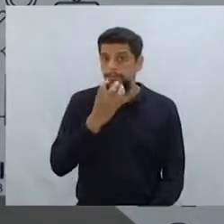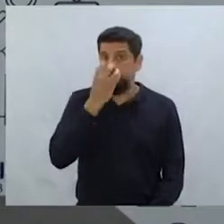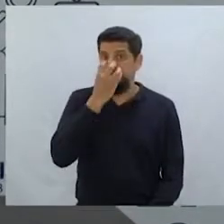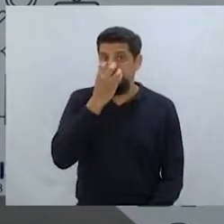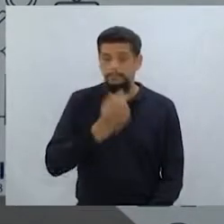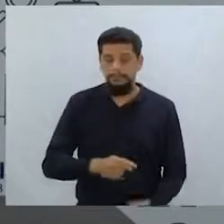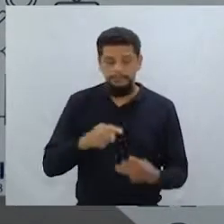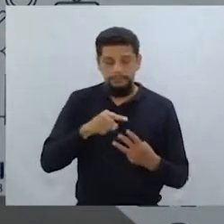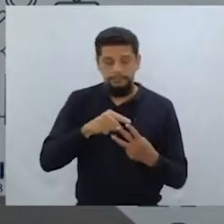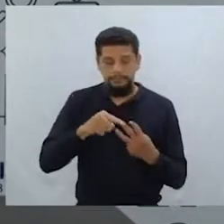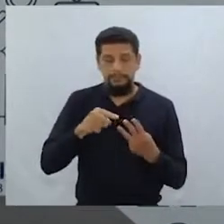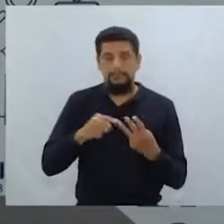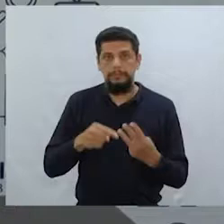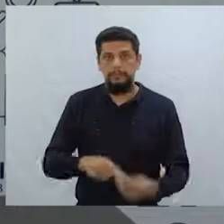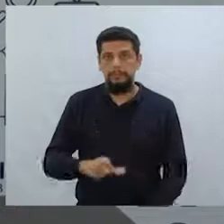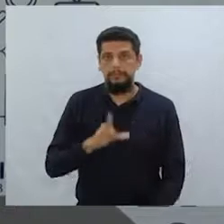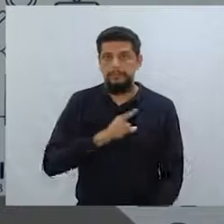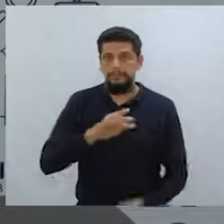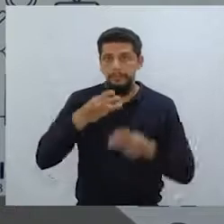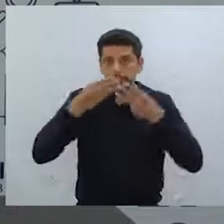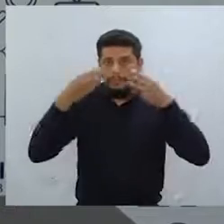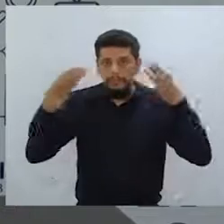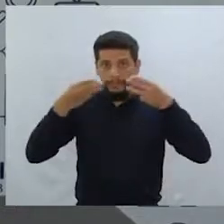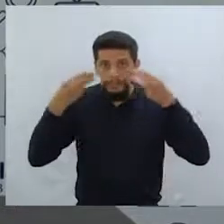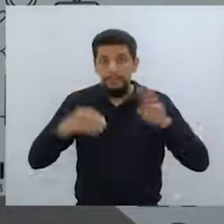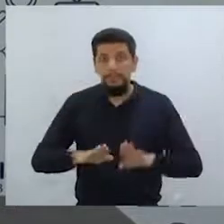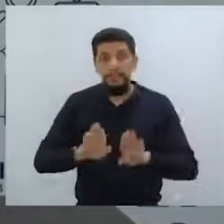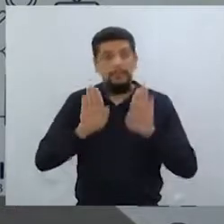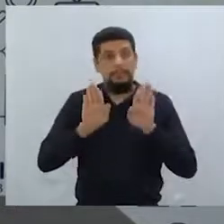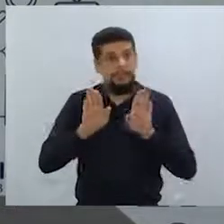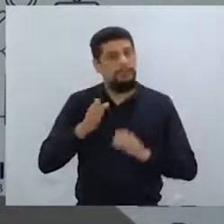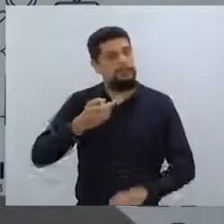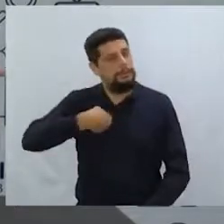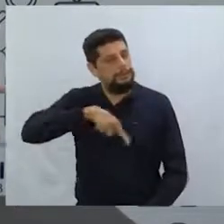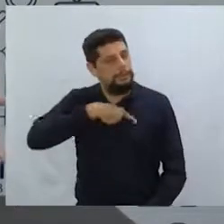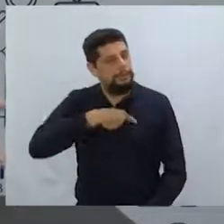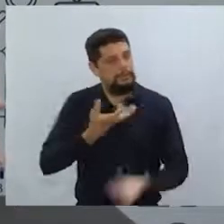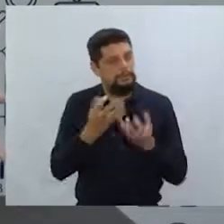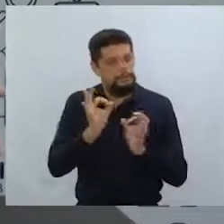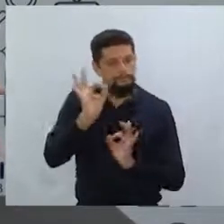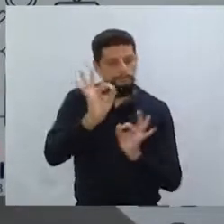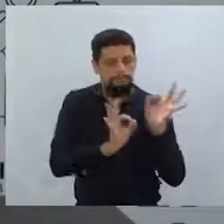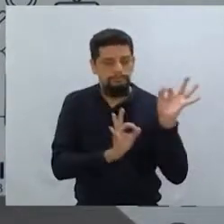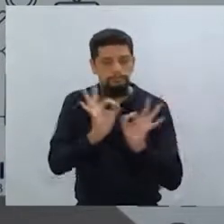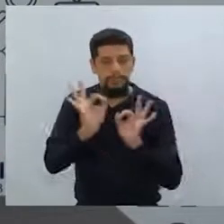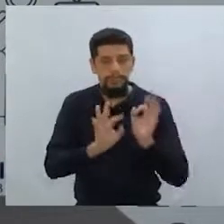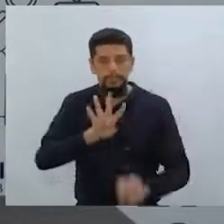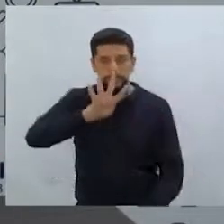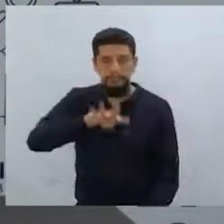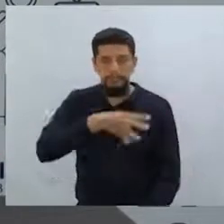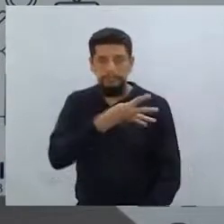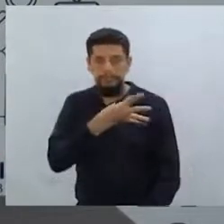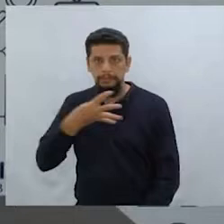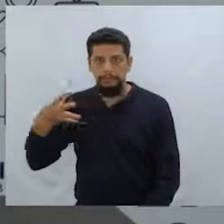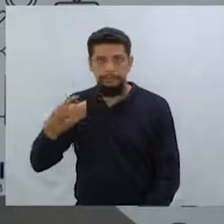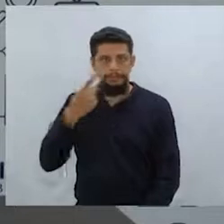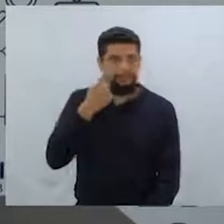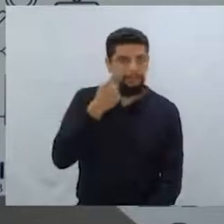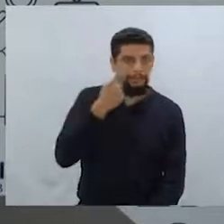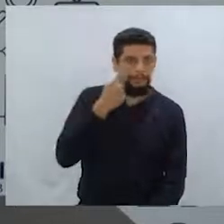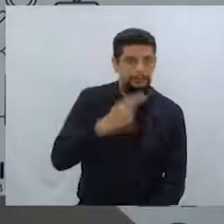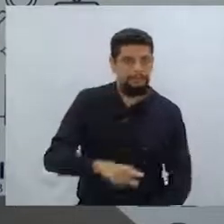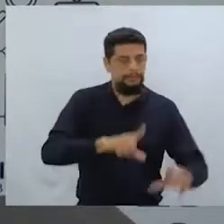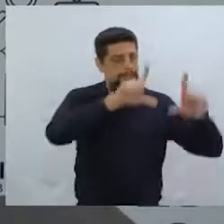têm cachorro e 3 têm gato. Mas a gente quer organizar isso em